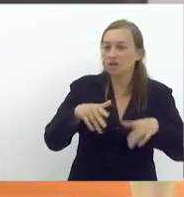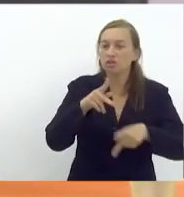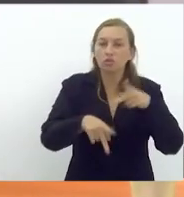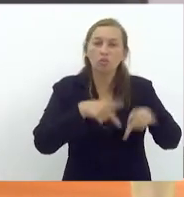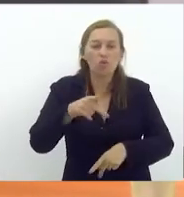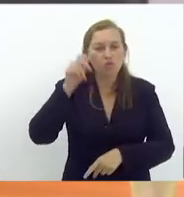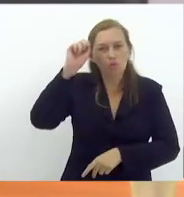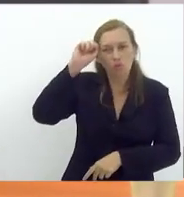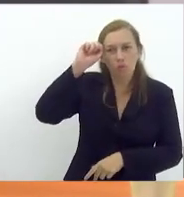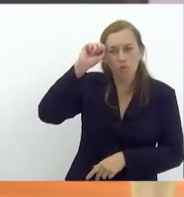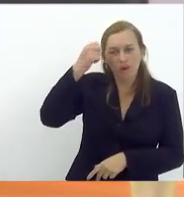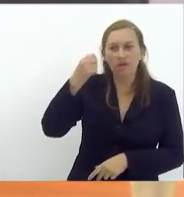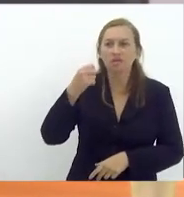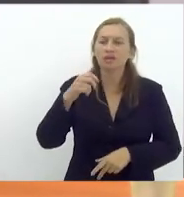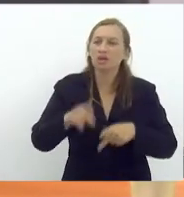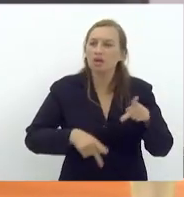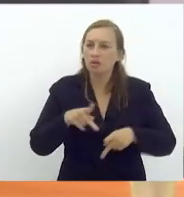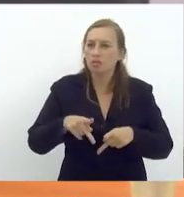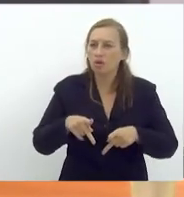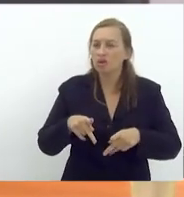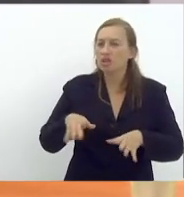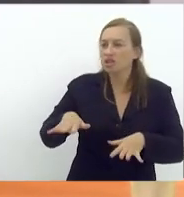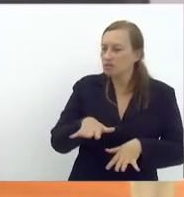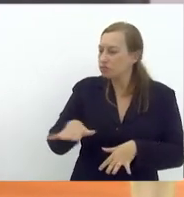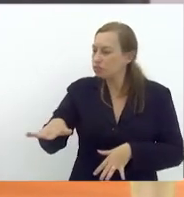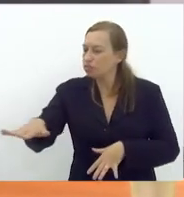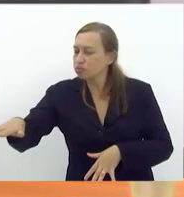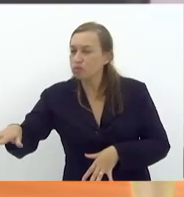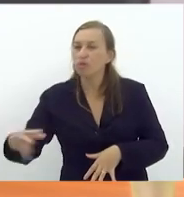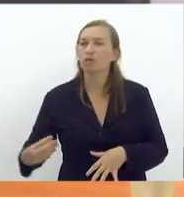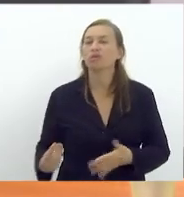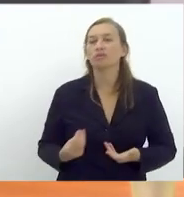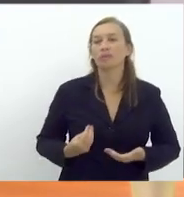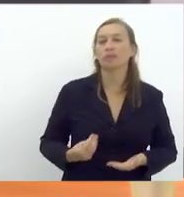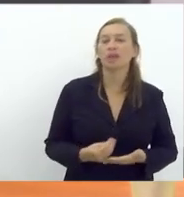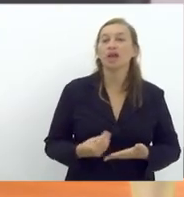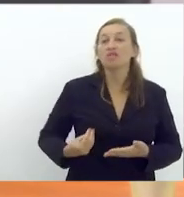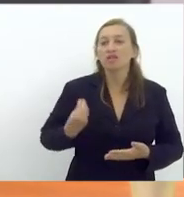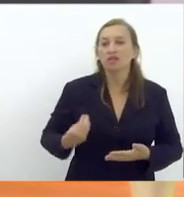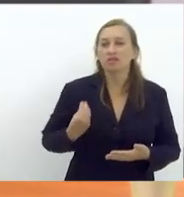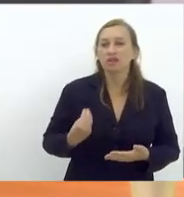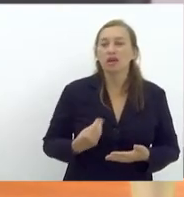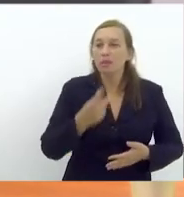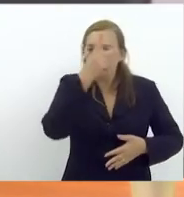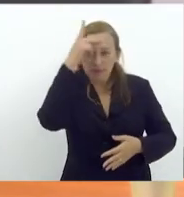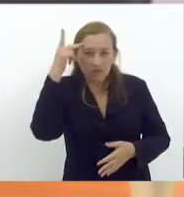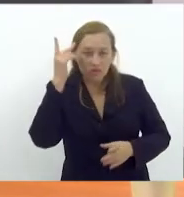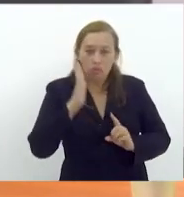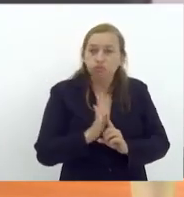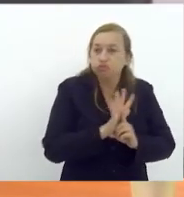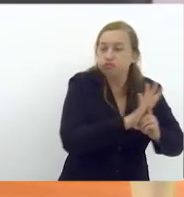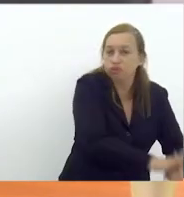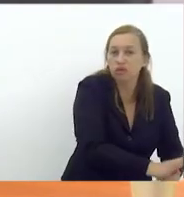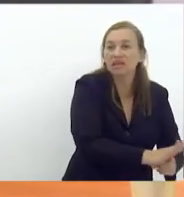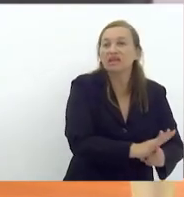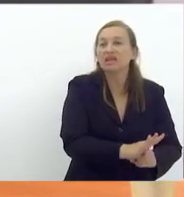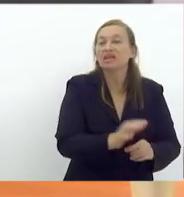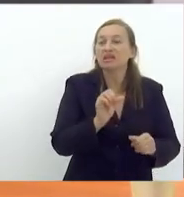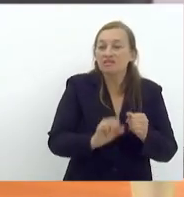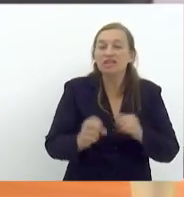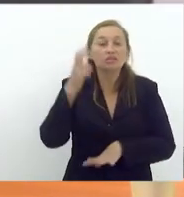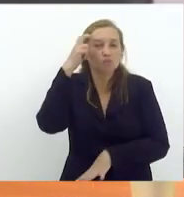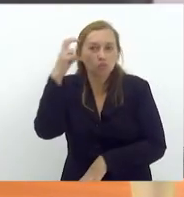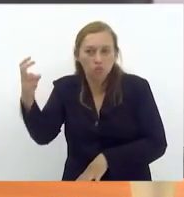pobre que vive as margens dos territórios do Estado do Rio de Janeiro somos pessoas marginalizadas e fazemos